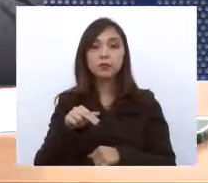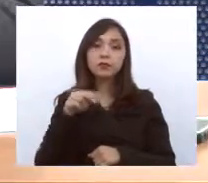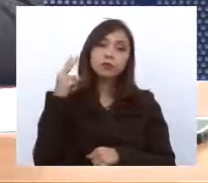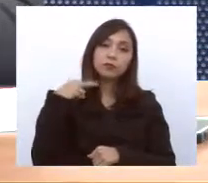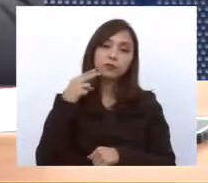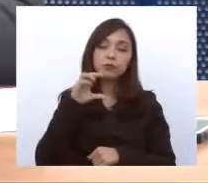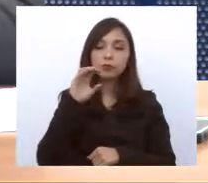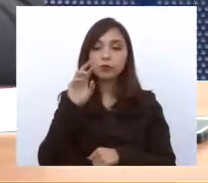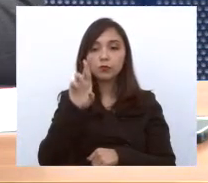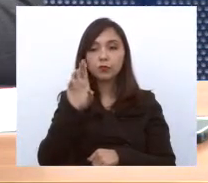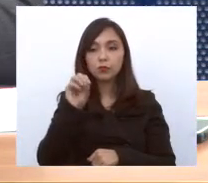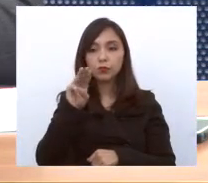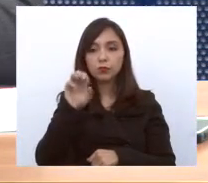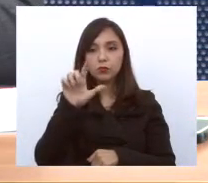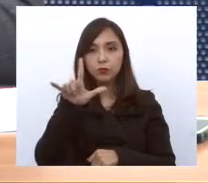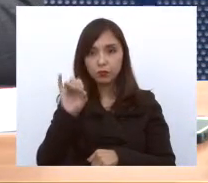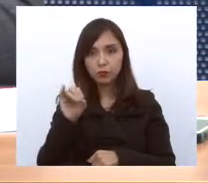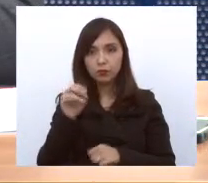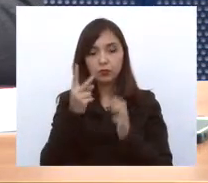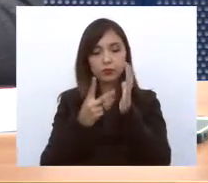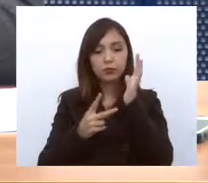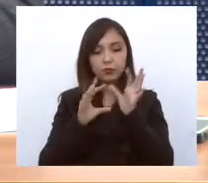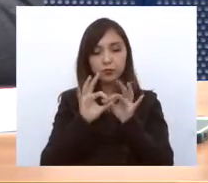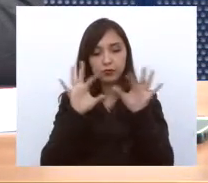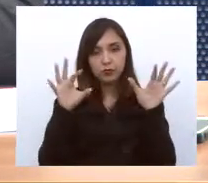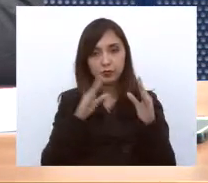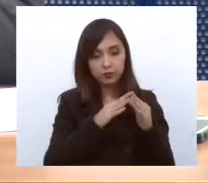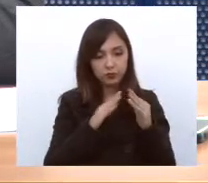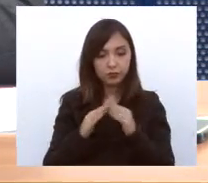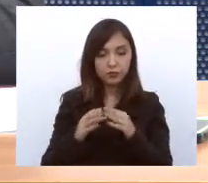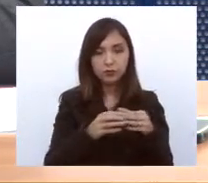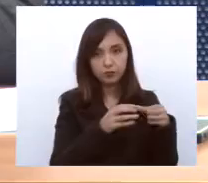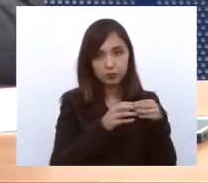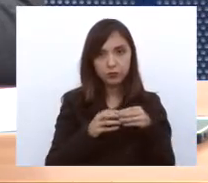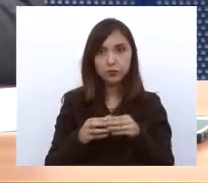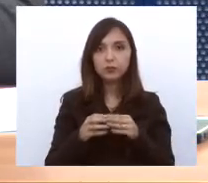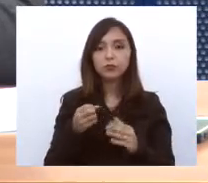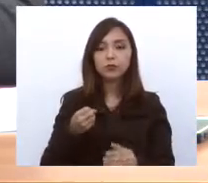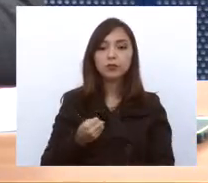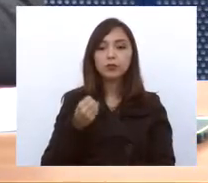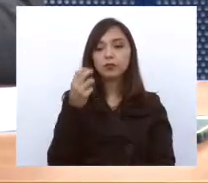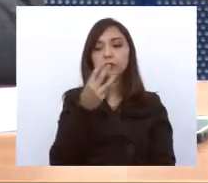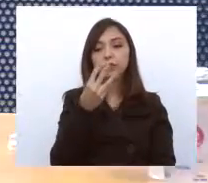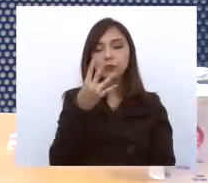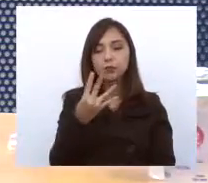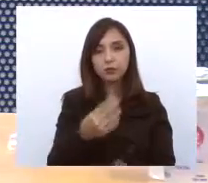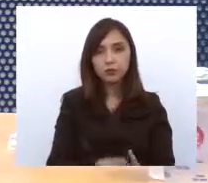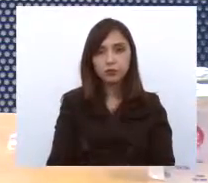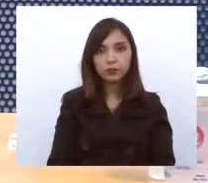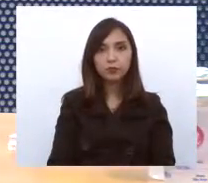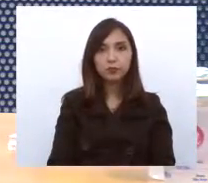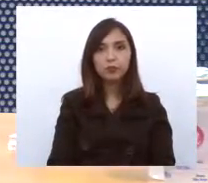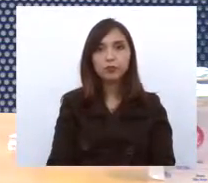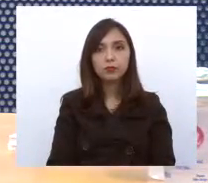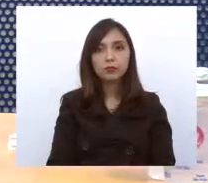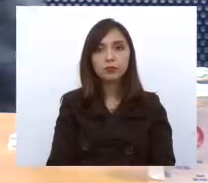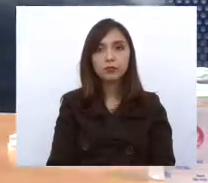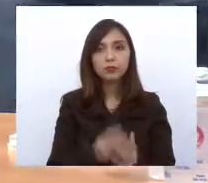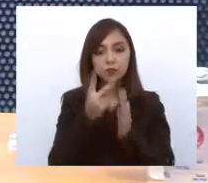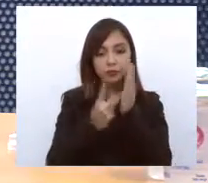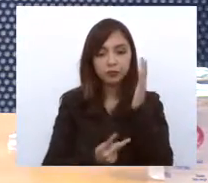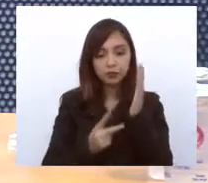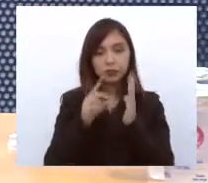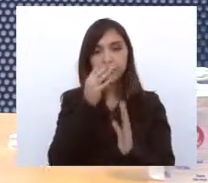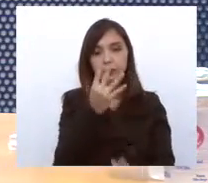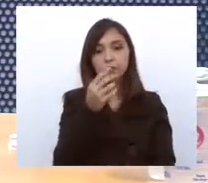Ornelas. Consulta a casa do presente projeto e objeto de deliberação. Considerado as comissões. Item 34. Leitura e deliberação do projeto